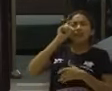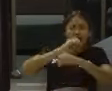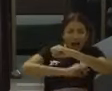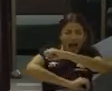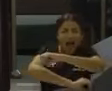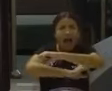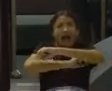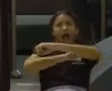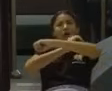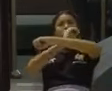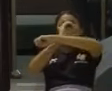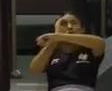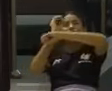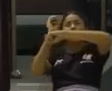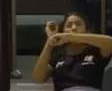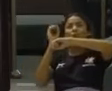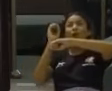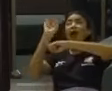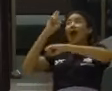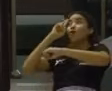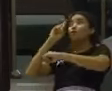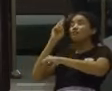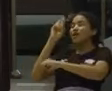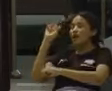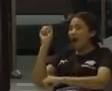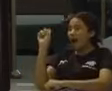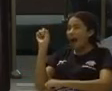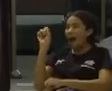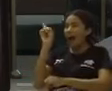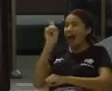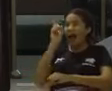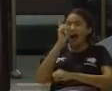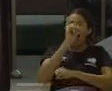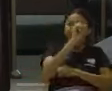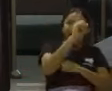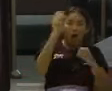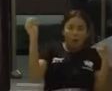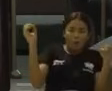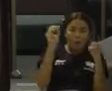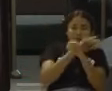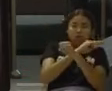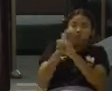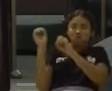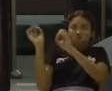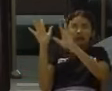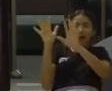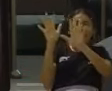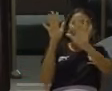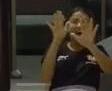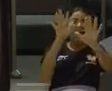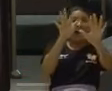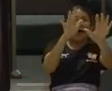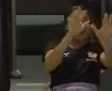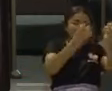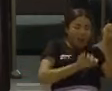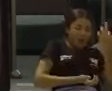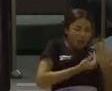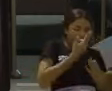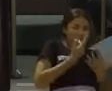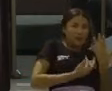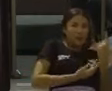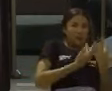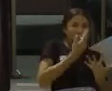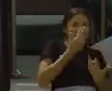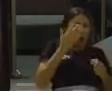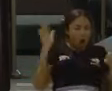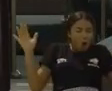do dia, eu venho até você e te abasteço com a minha graça. Eu te